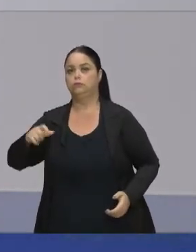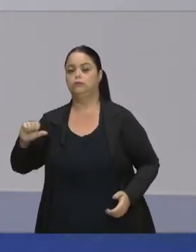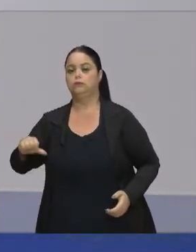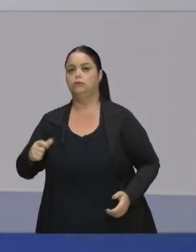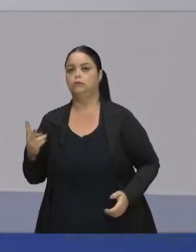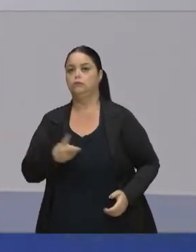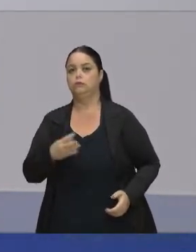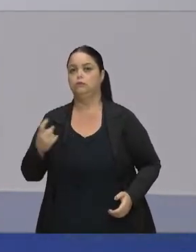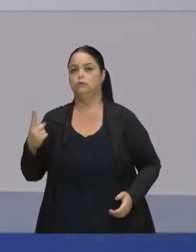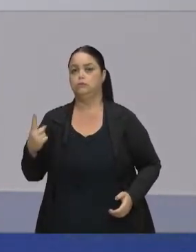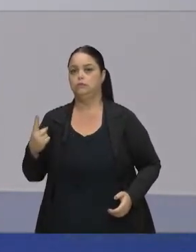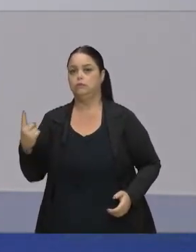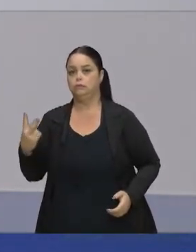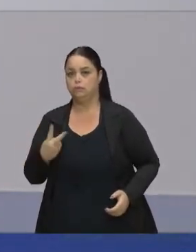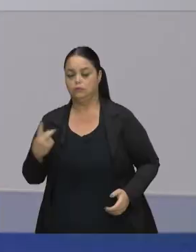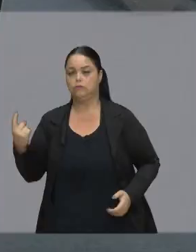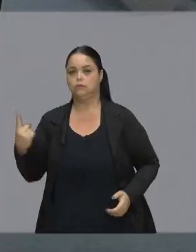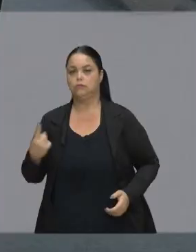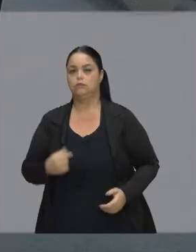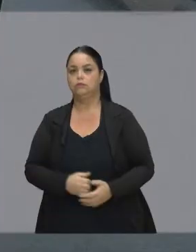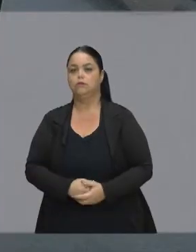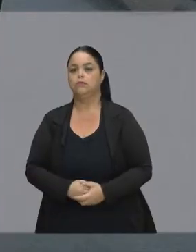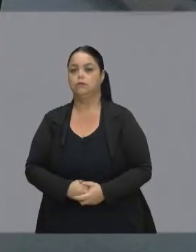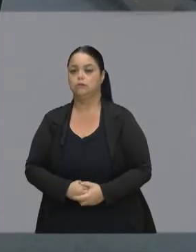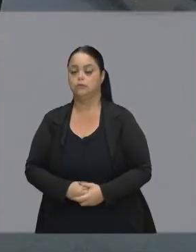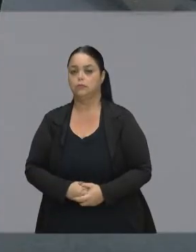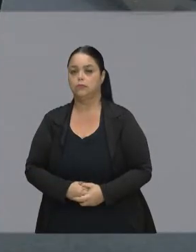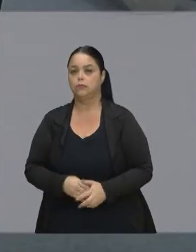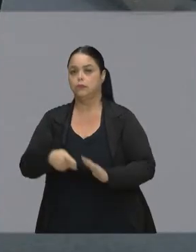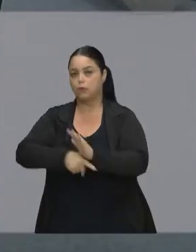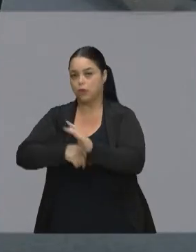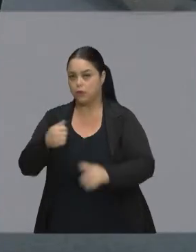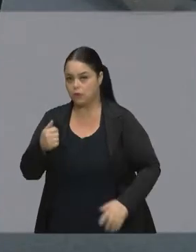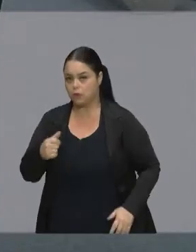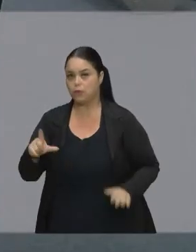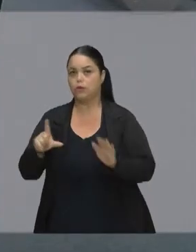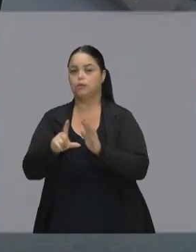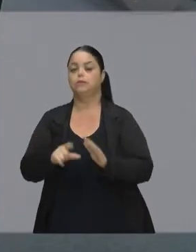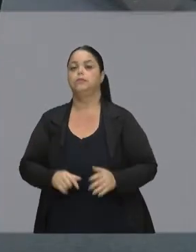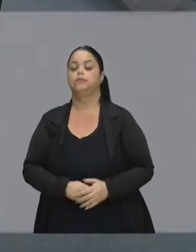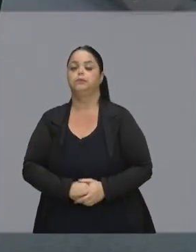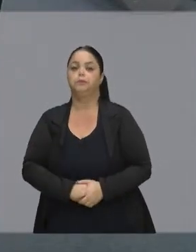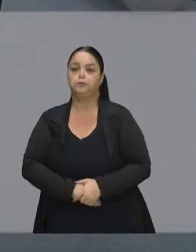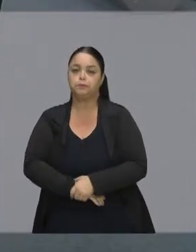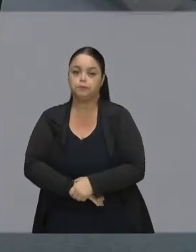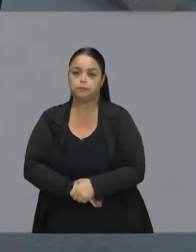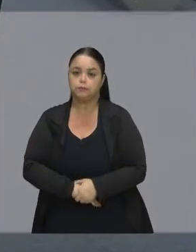10979/2021. Projeto de lei. Faltaram as comissões e o rito. Como assim?